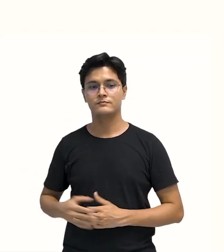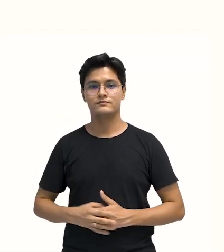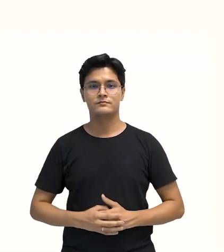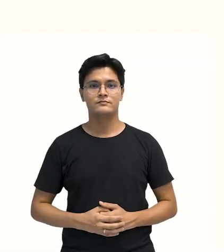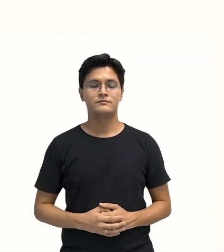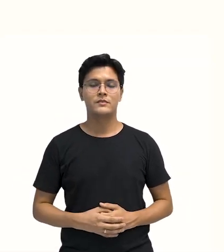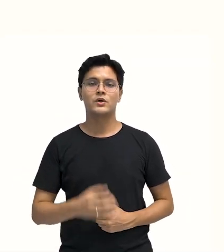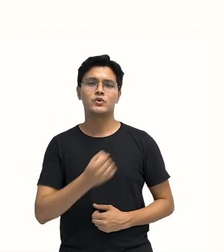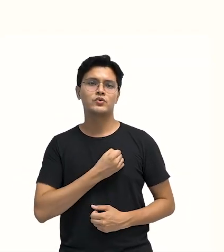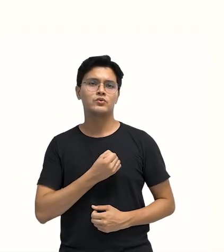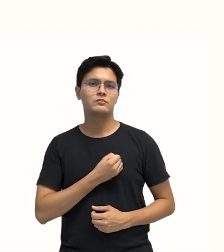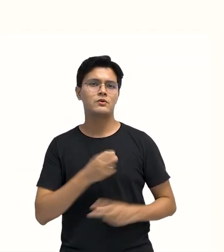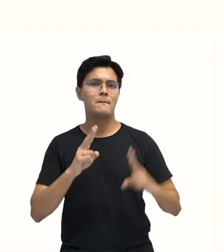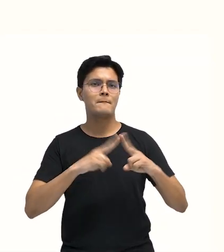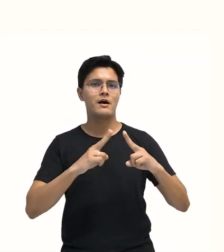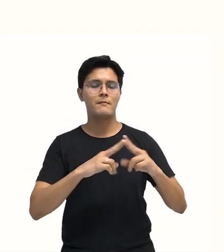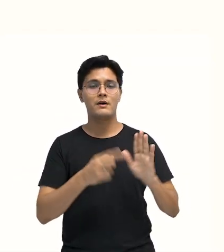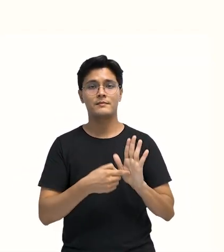Sair um número par.